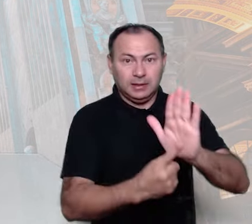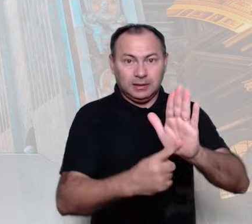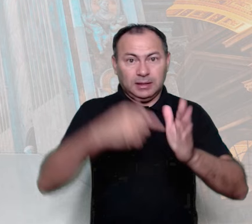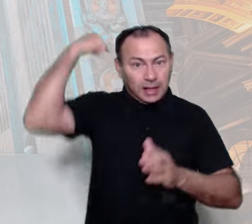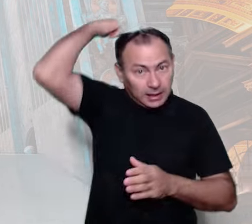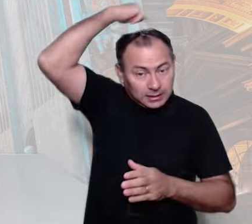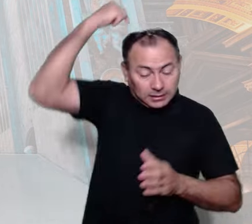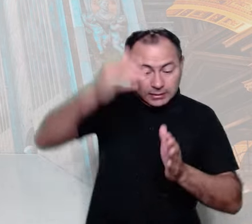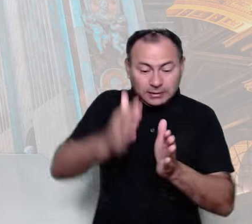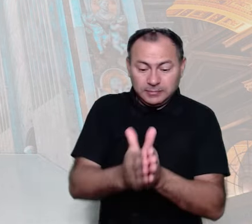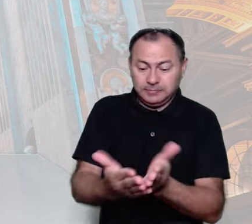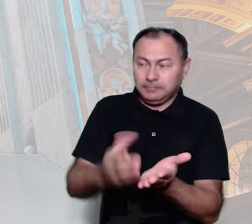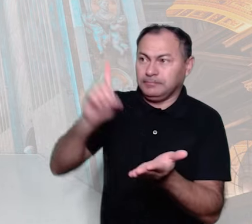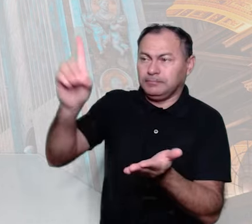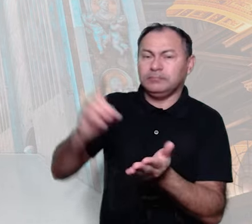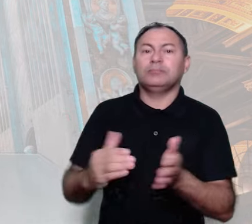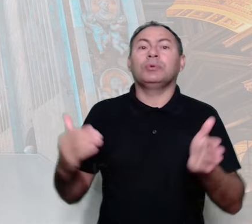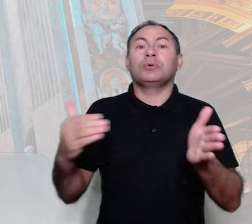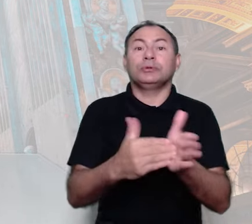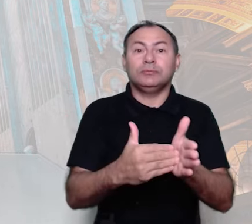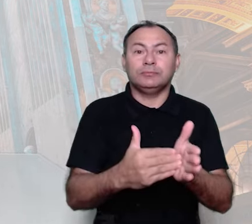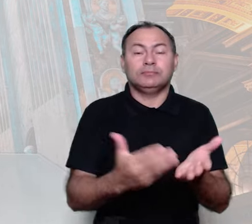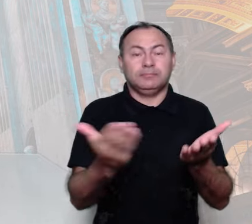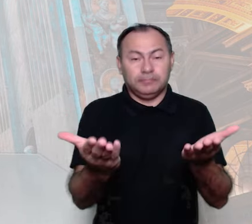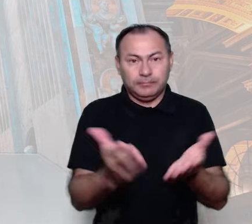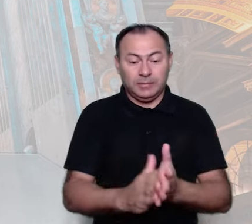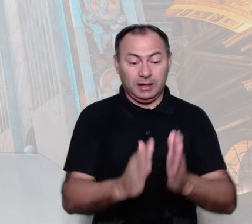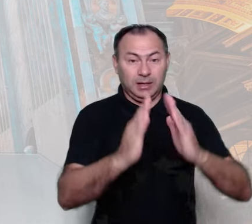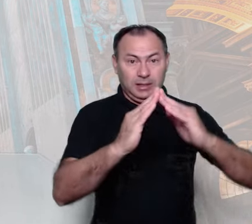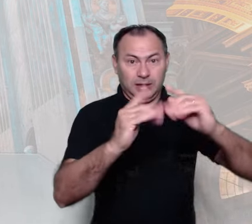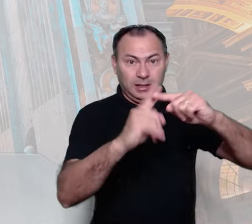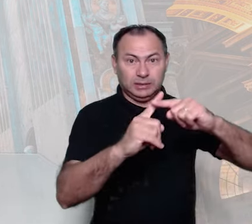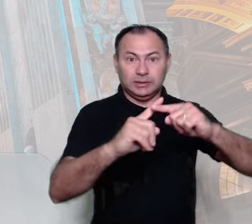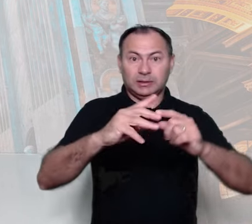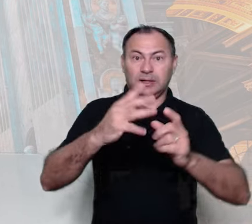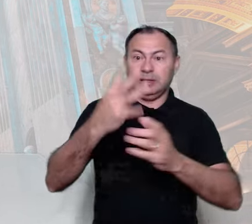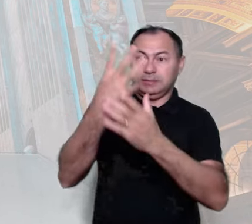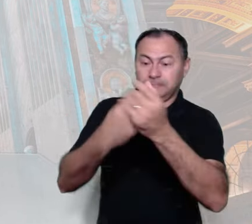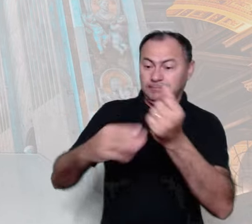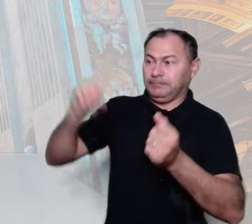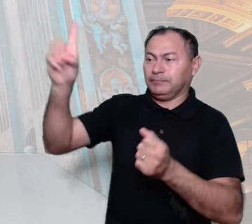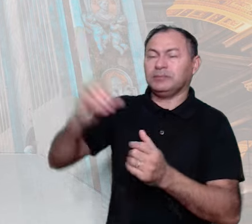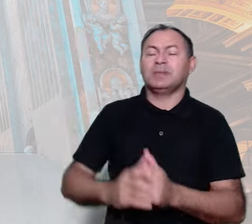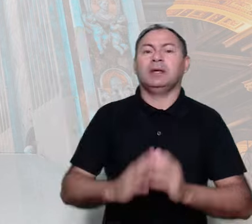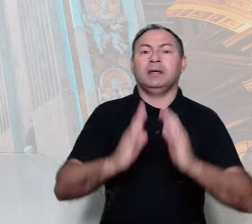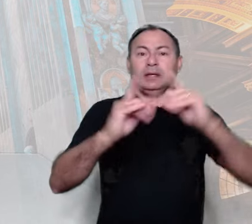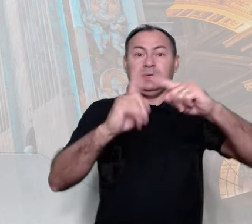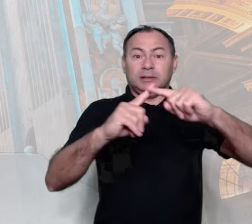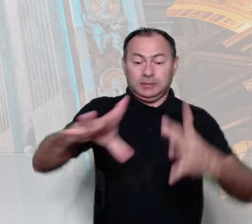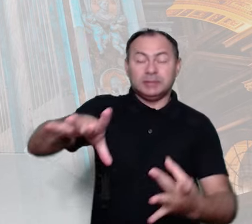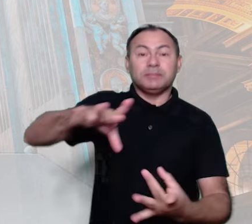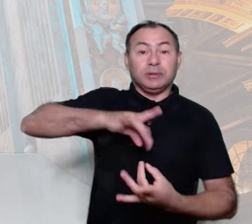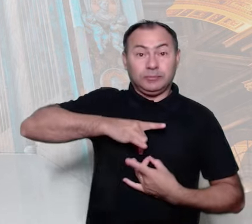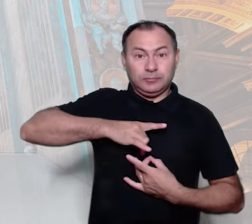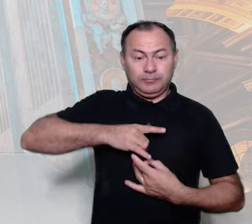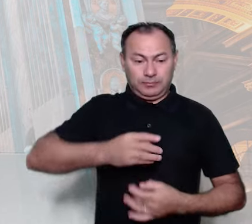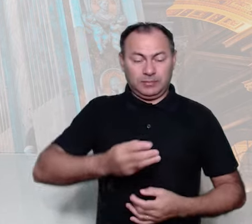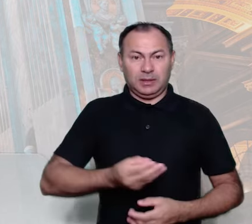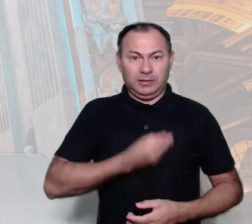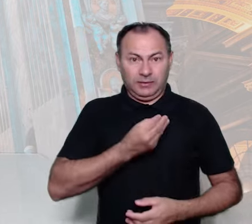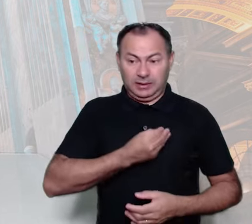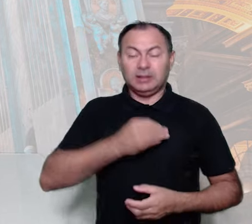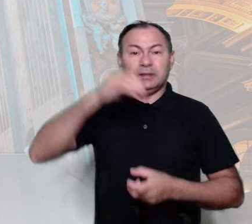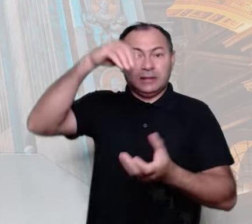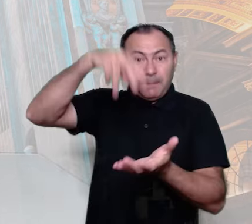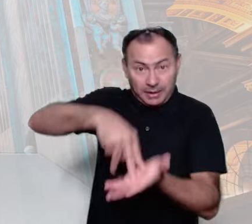apresentada na Sagrada Escritura. E por último, então, essa Igreja da Trindade, essa Igreja que é espiritual, que